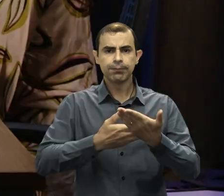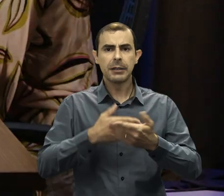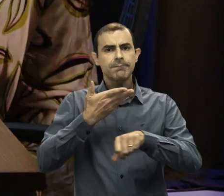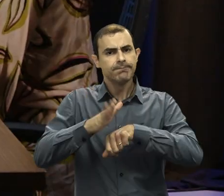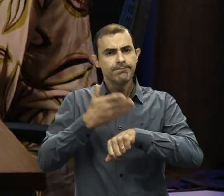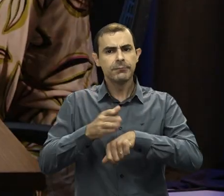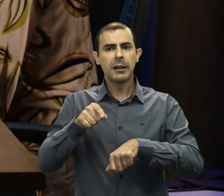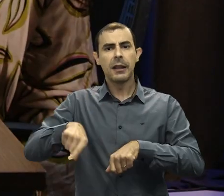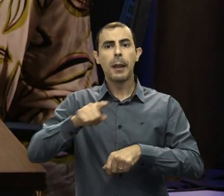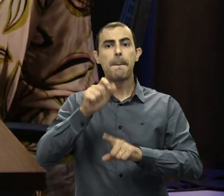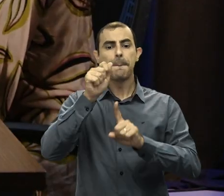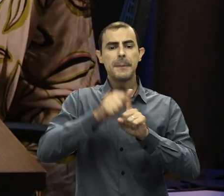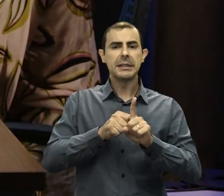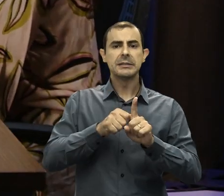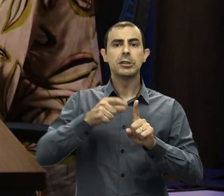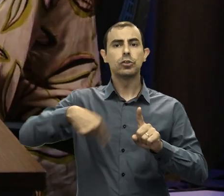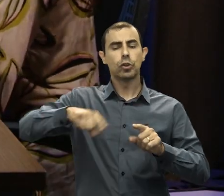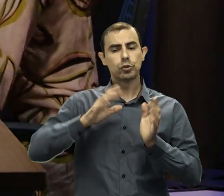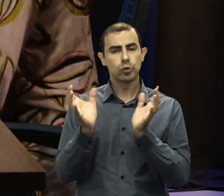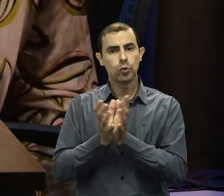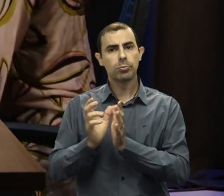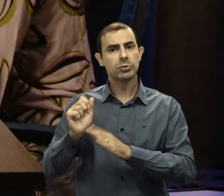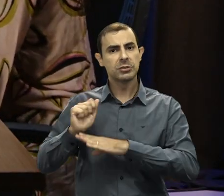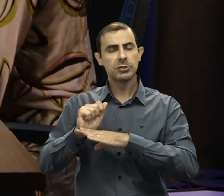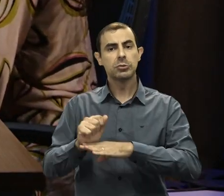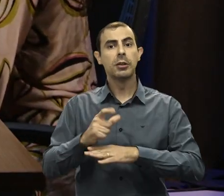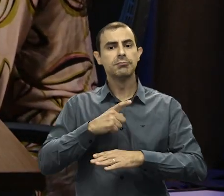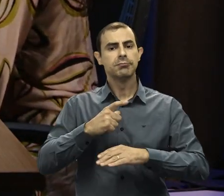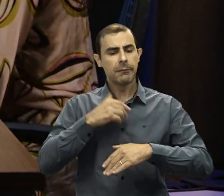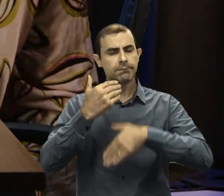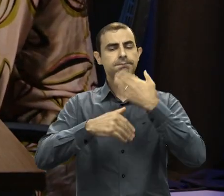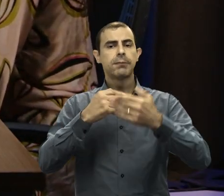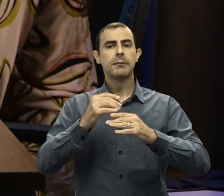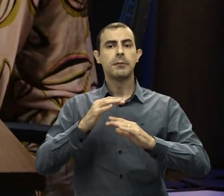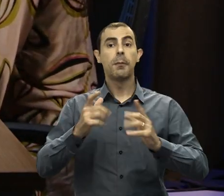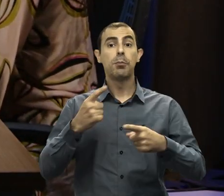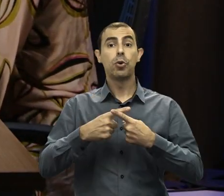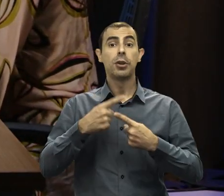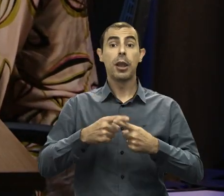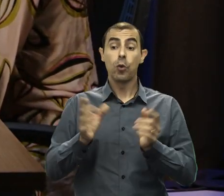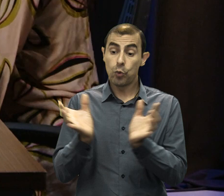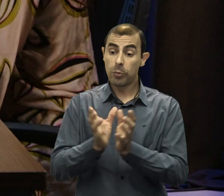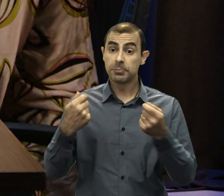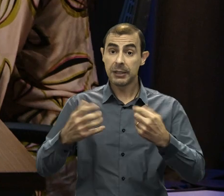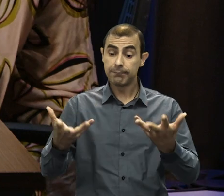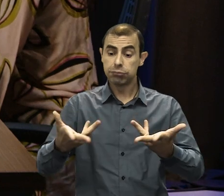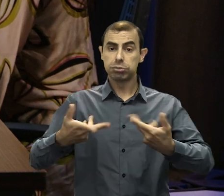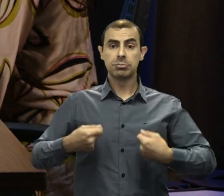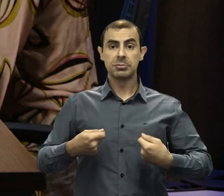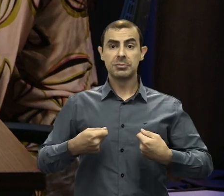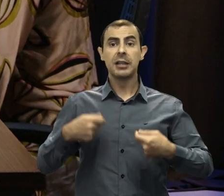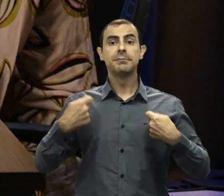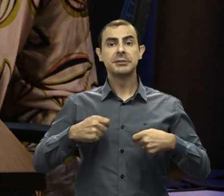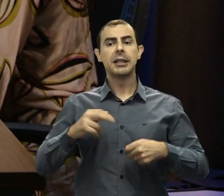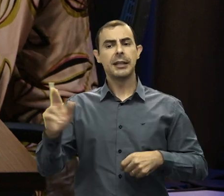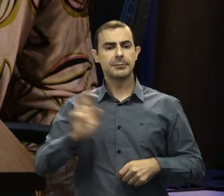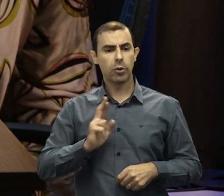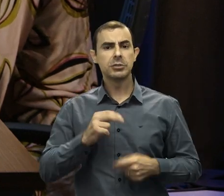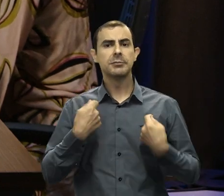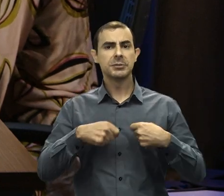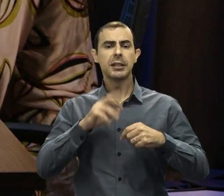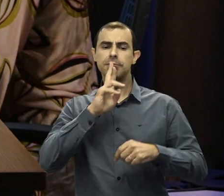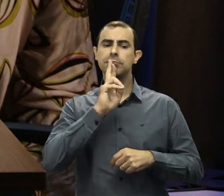treinamento, né, mensal com a equipe, né, para que a gente possa ter uma equipe eficiente e dar o feedback, né,